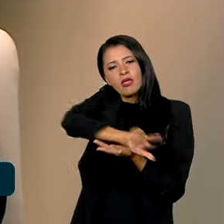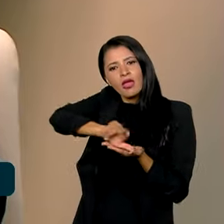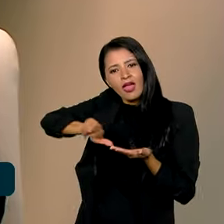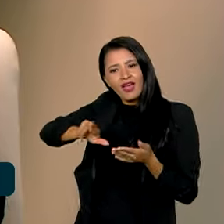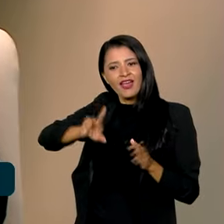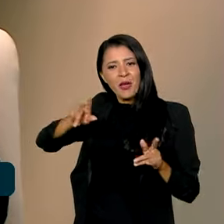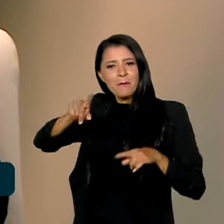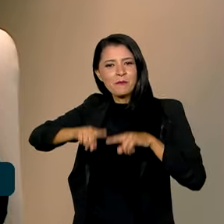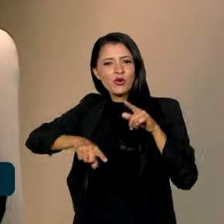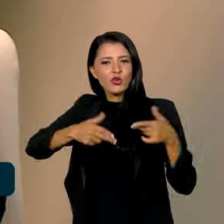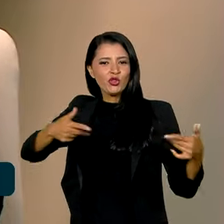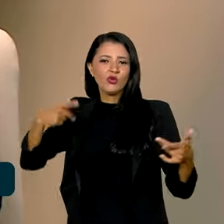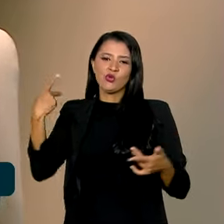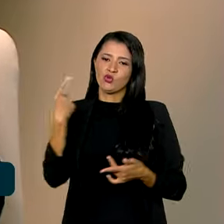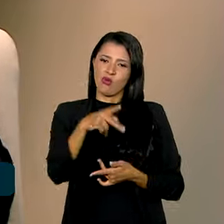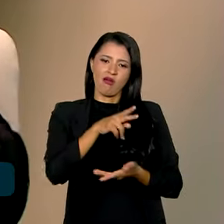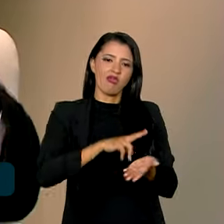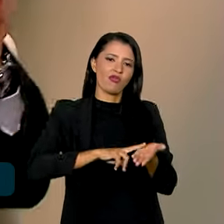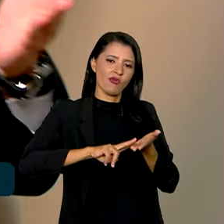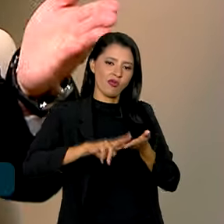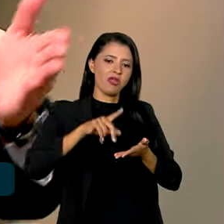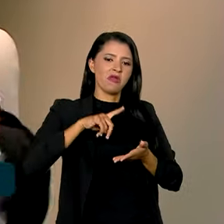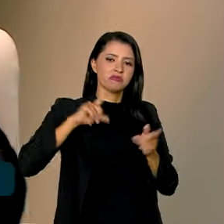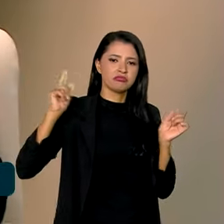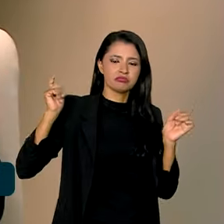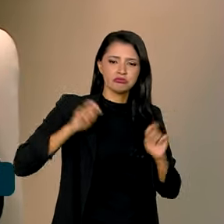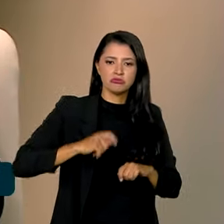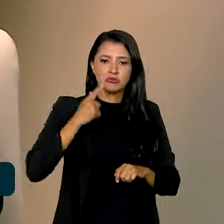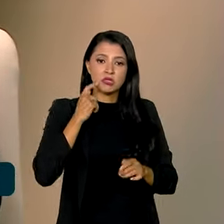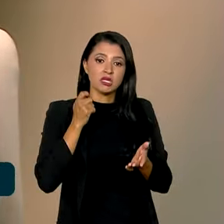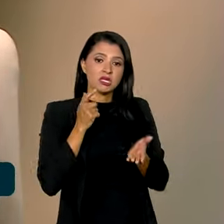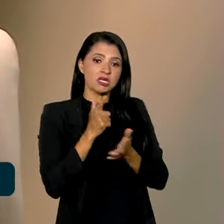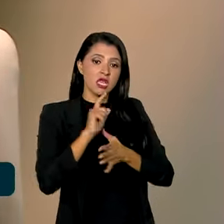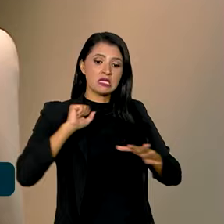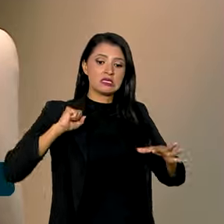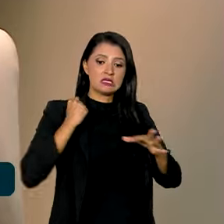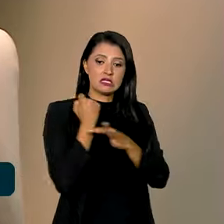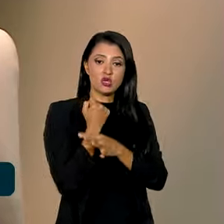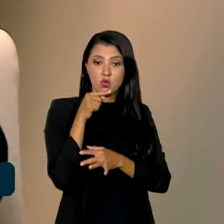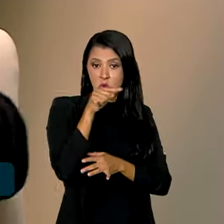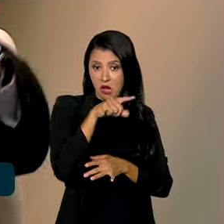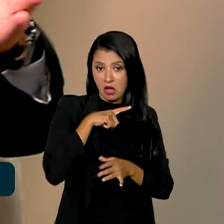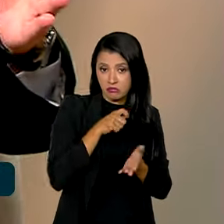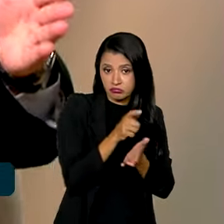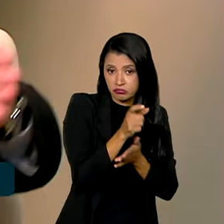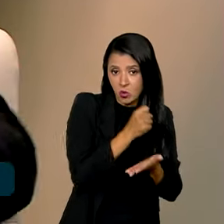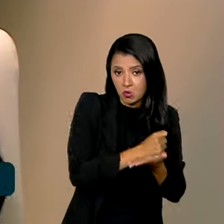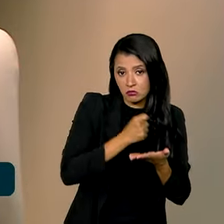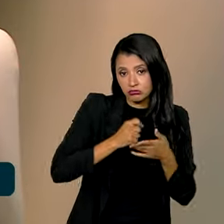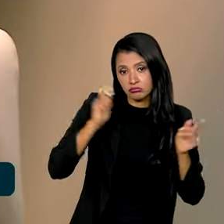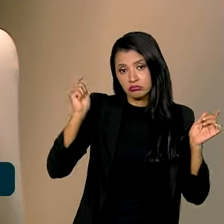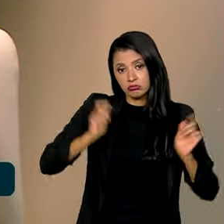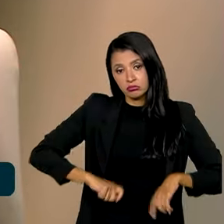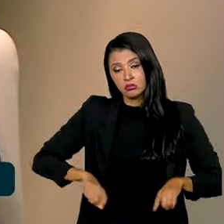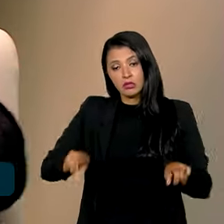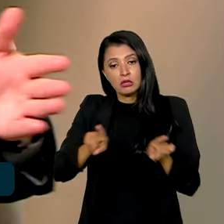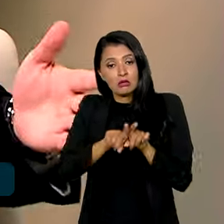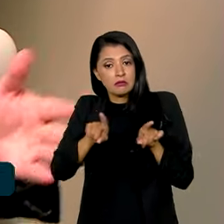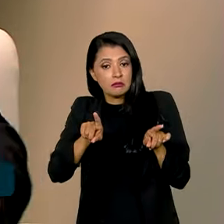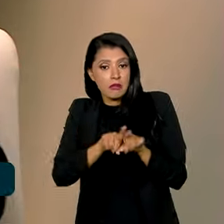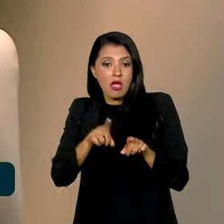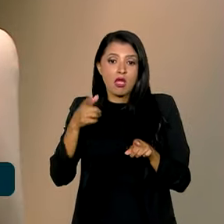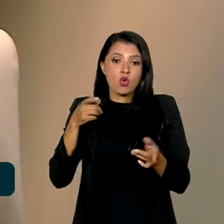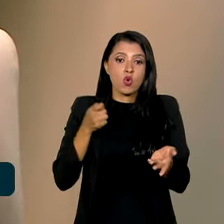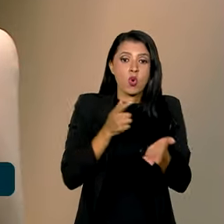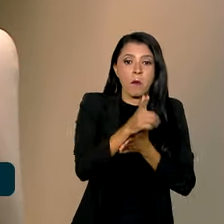um pouco de produtos nas agências dos Correios. Vai ser possível você adquirir um seguro numa agência dos Correios, vai ser possível você adquirir um